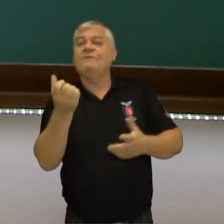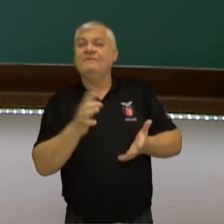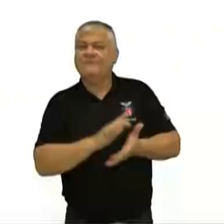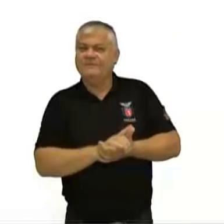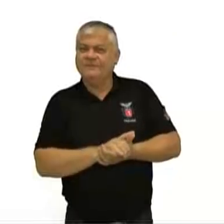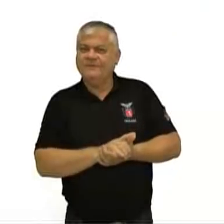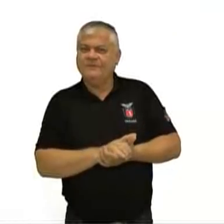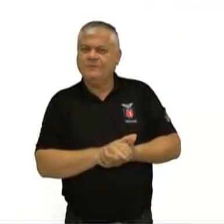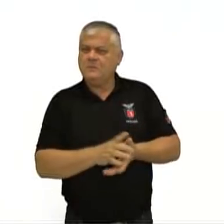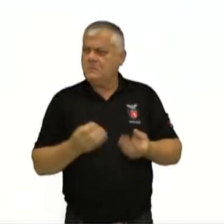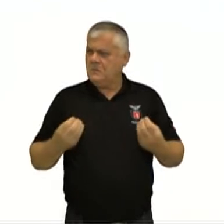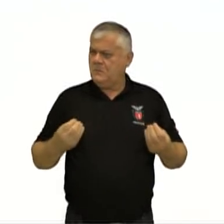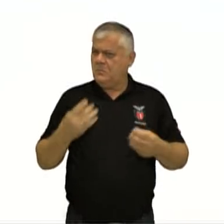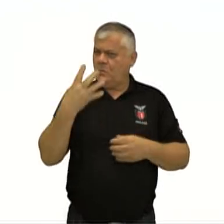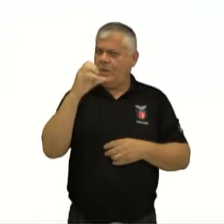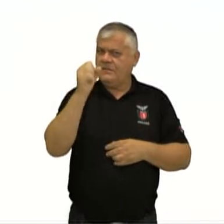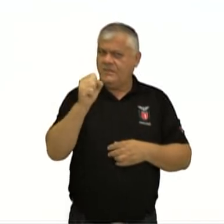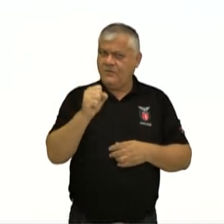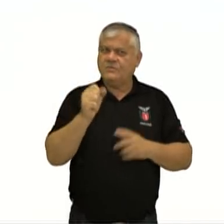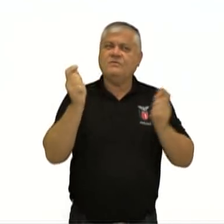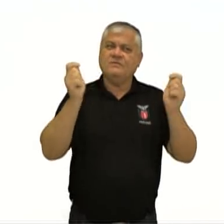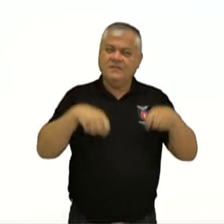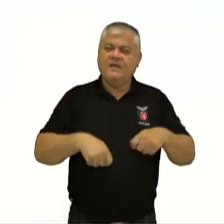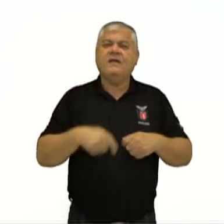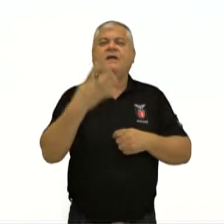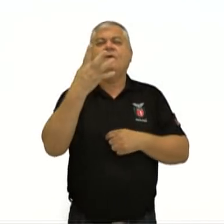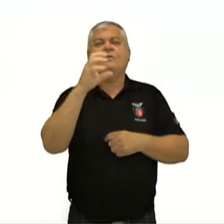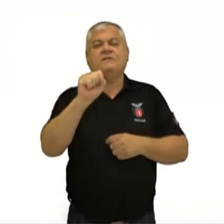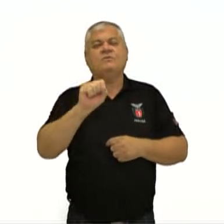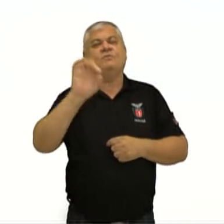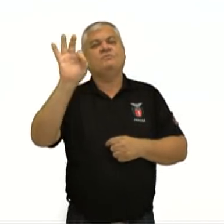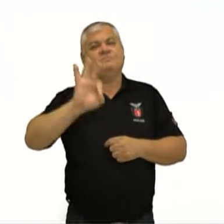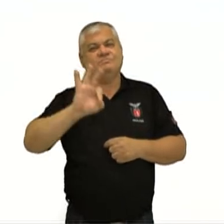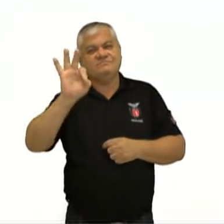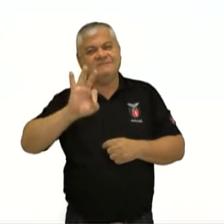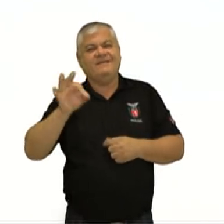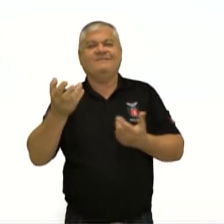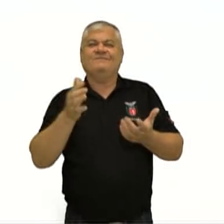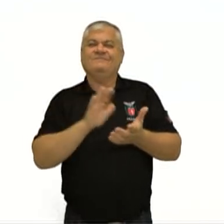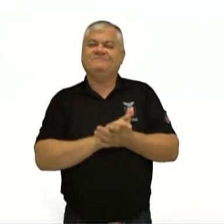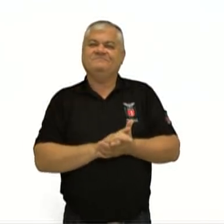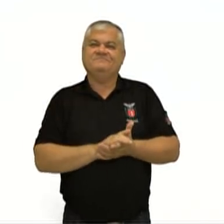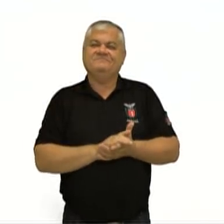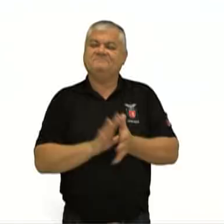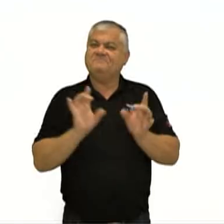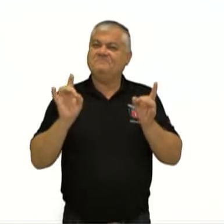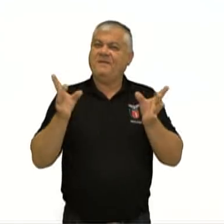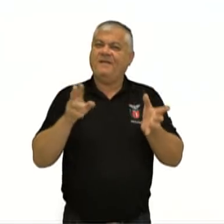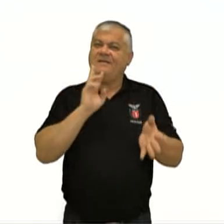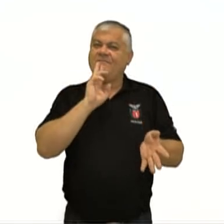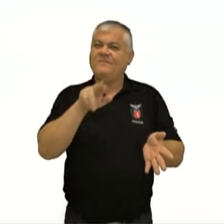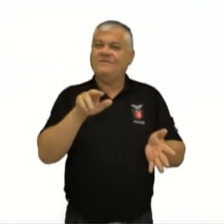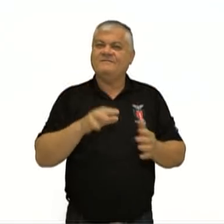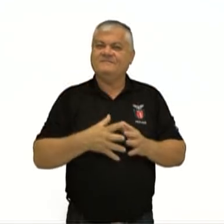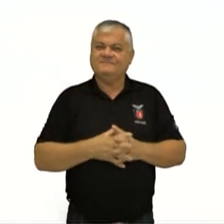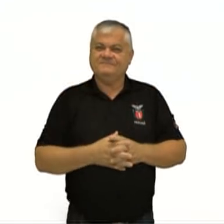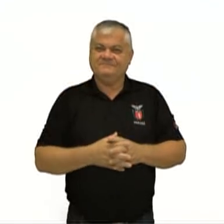Como 48 sobre 100 eu posso escrever como porcentagem, é só trocar o denominador pelo símbolo e você tem